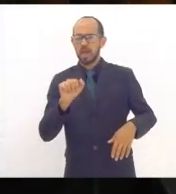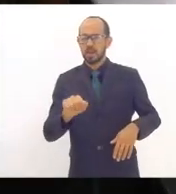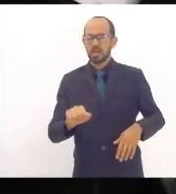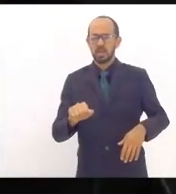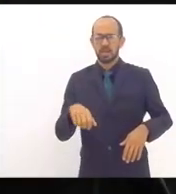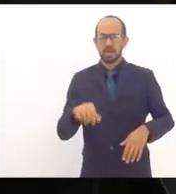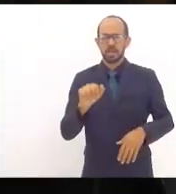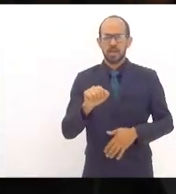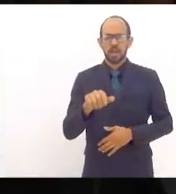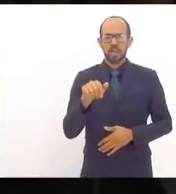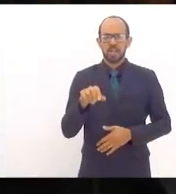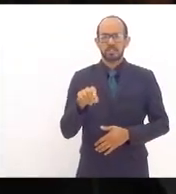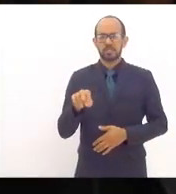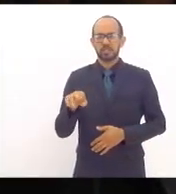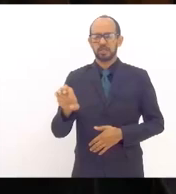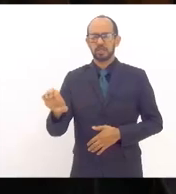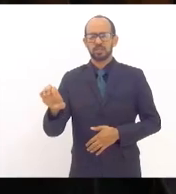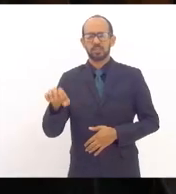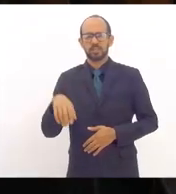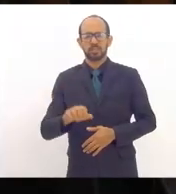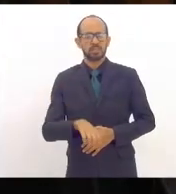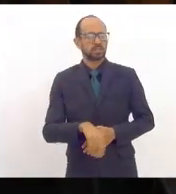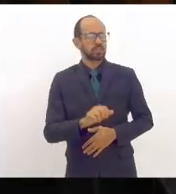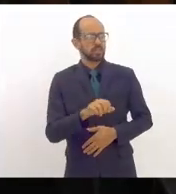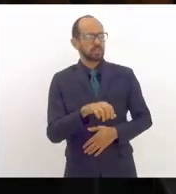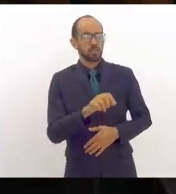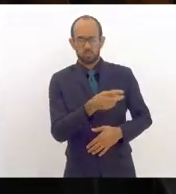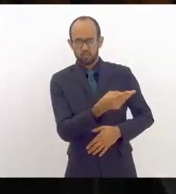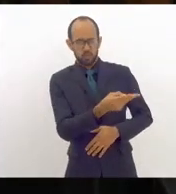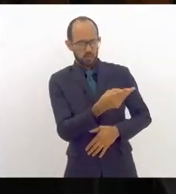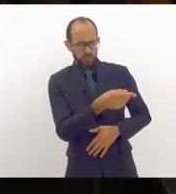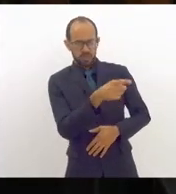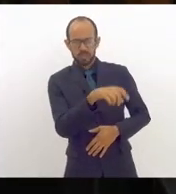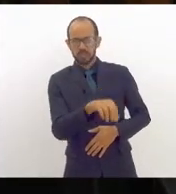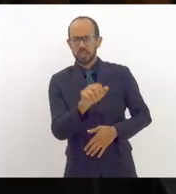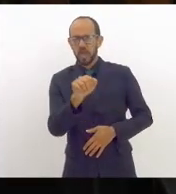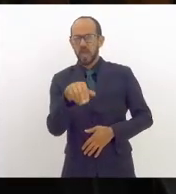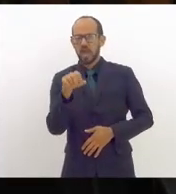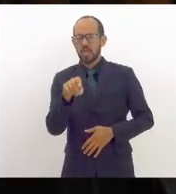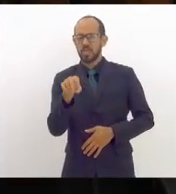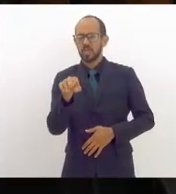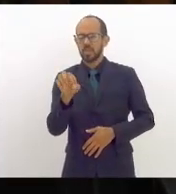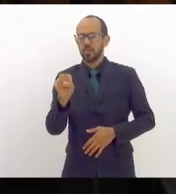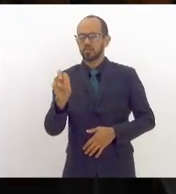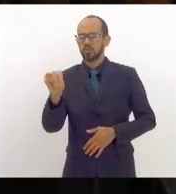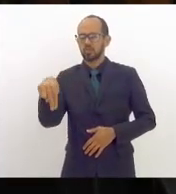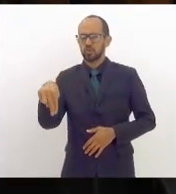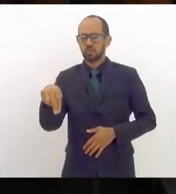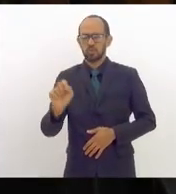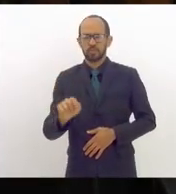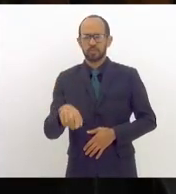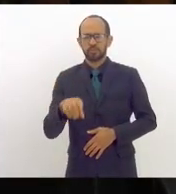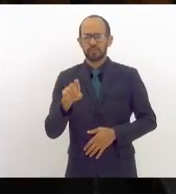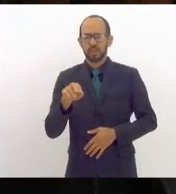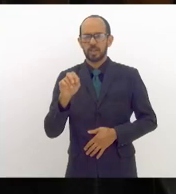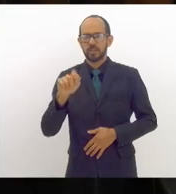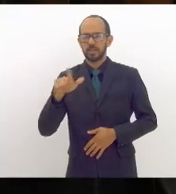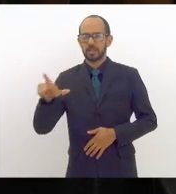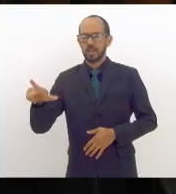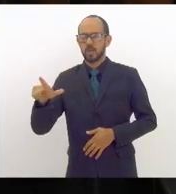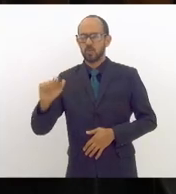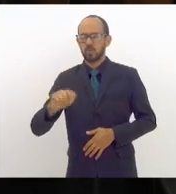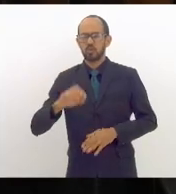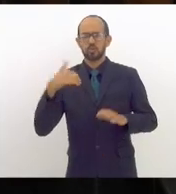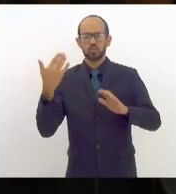Alexandre Freitas Alexandre quinoclock Anderson Moraes Daniel libralon